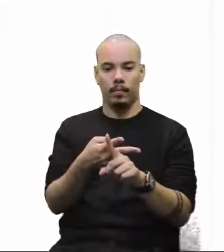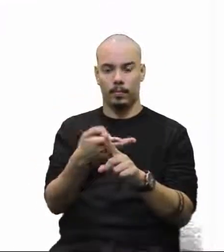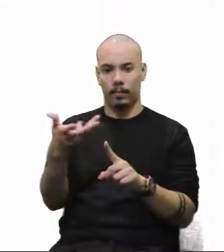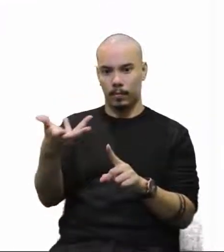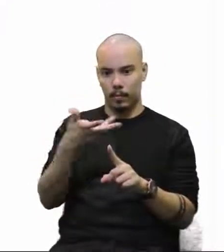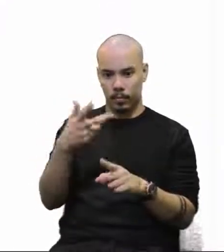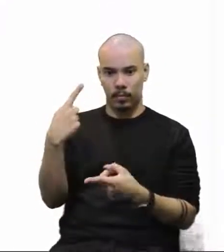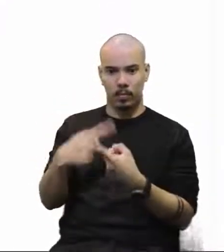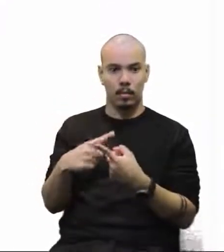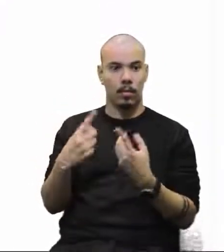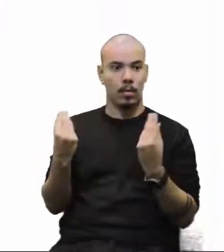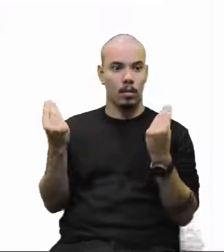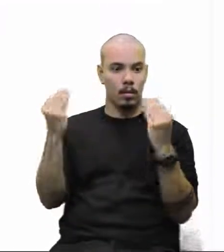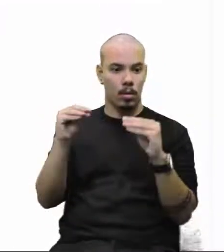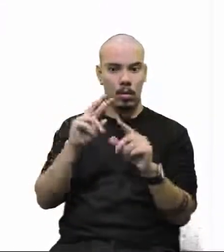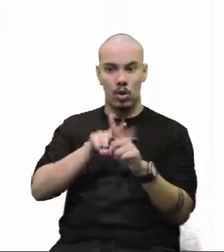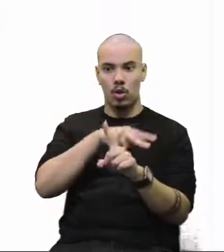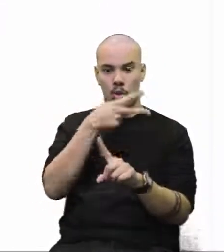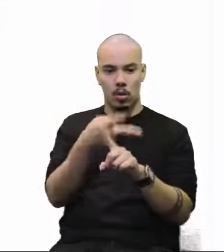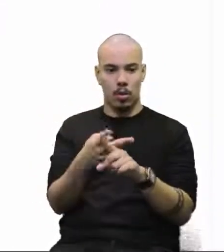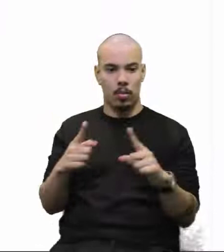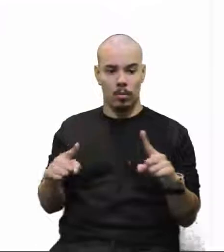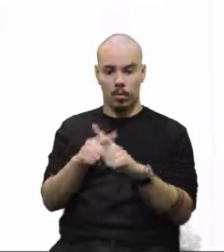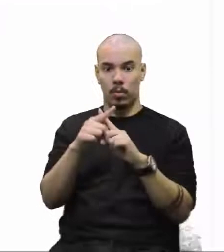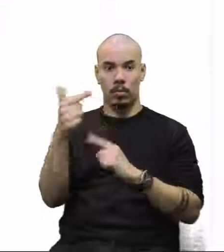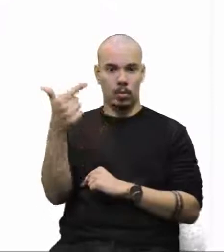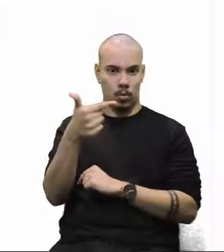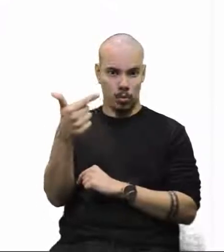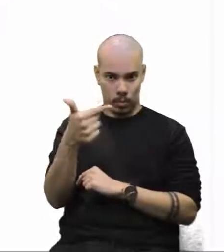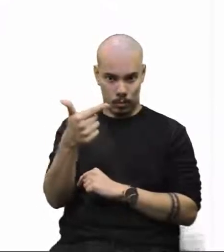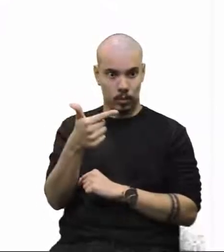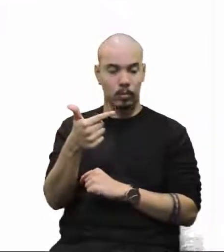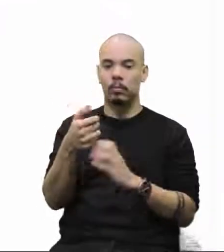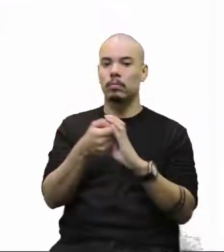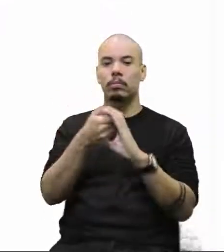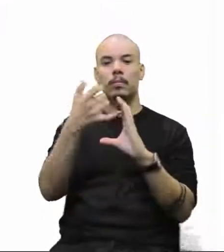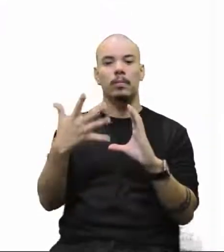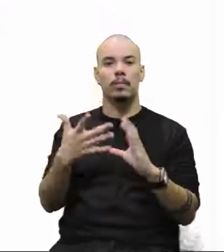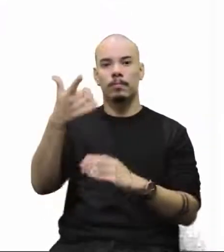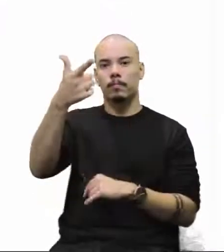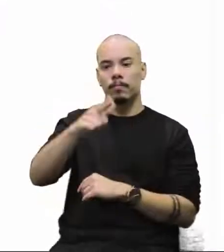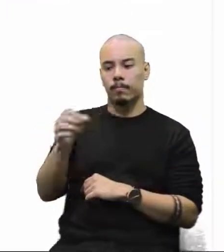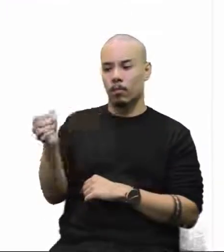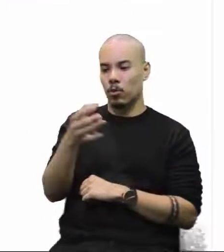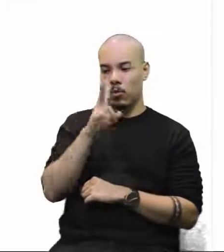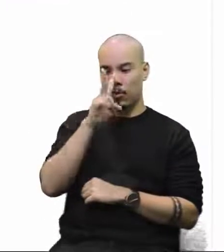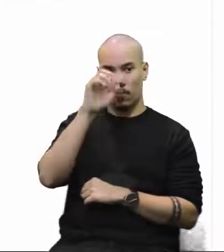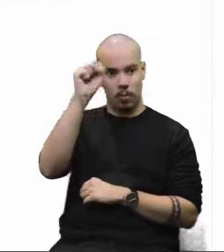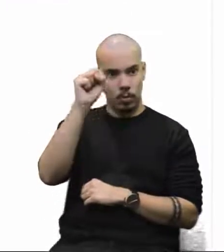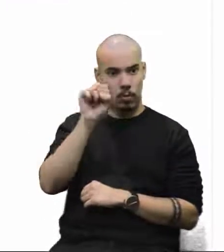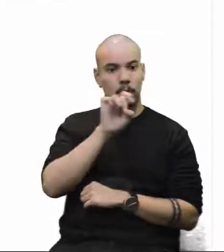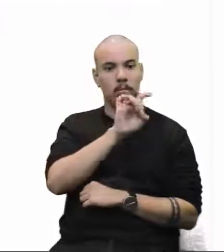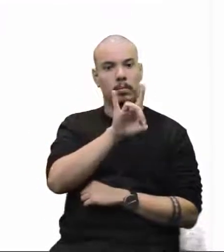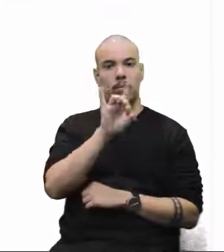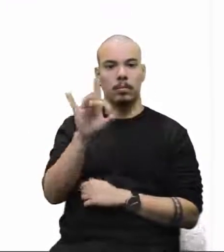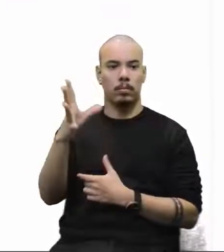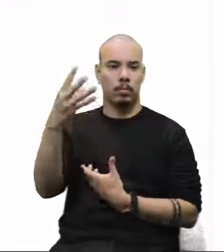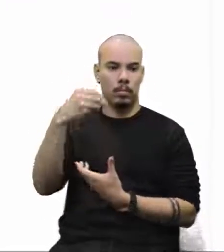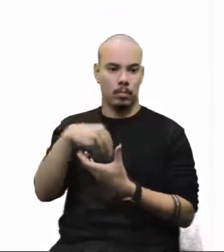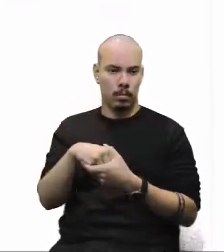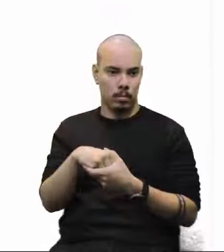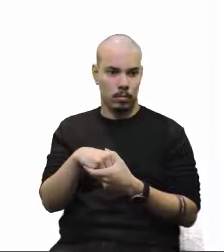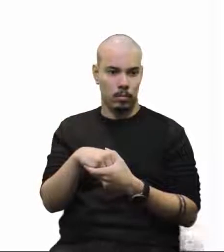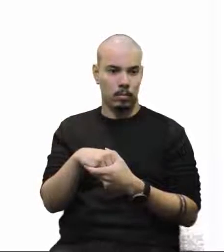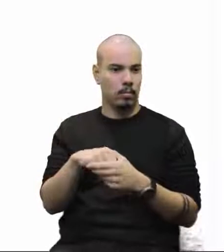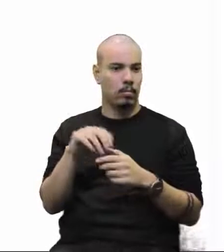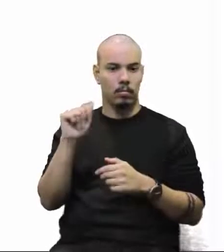de inverter, você dobra a intensidade, multiplica por 2 vezes. Caracteriza a nova força magnética em cada metro do condutor. A letra